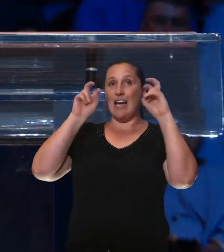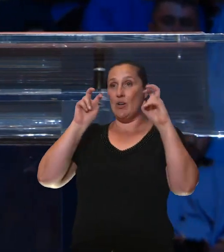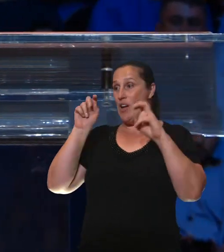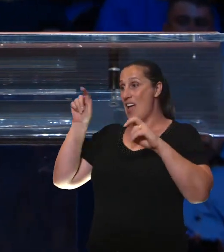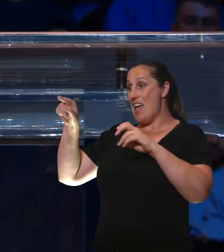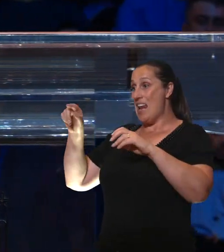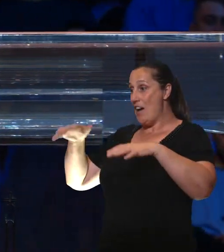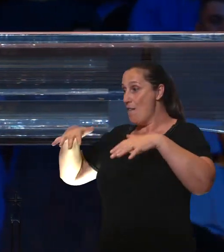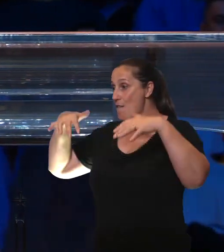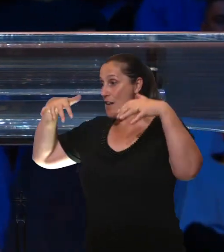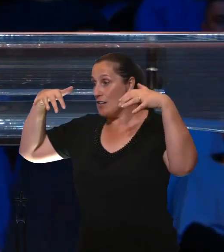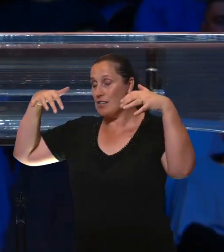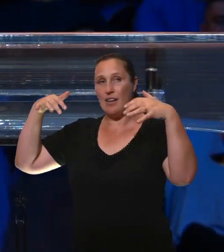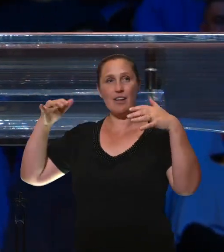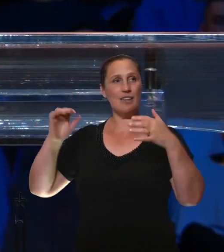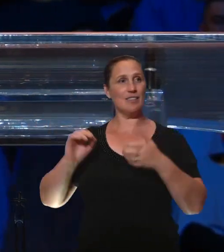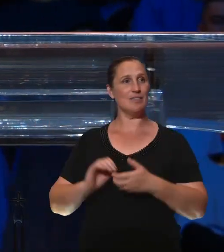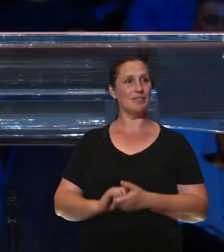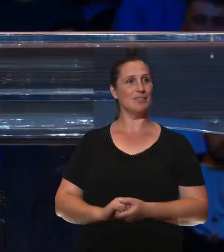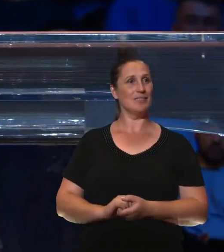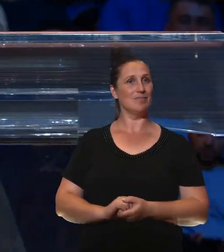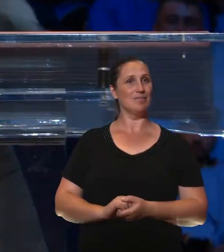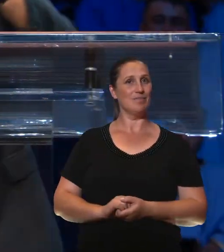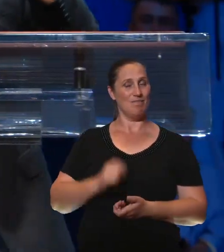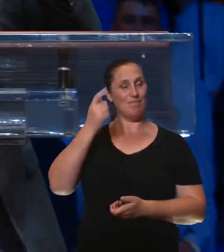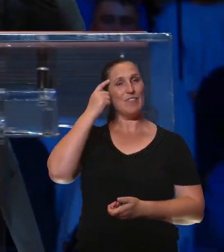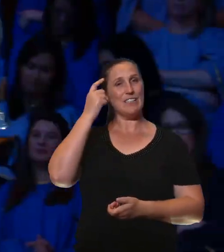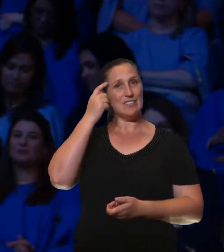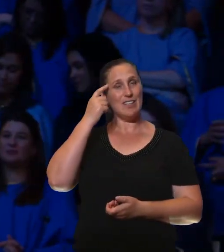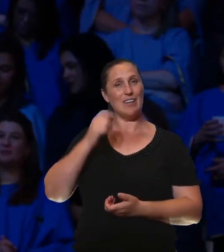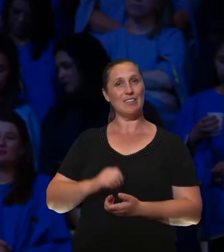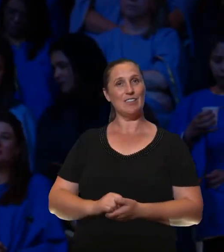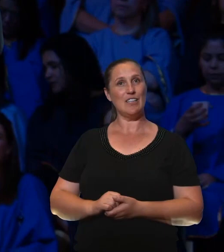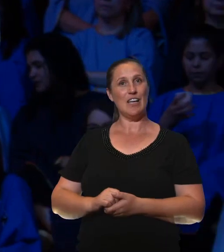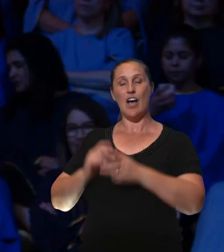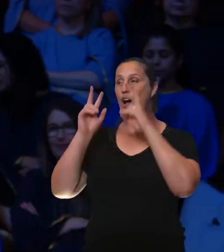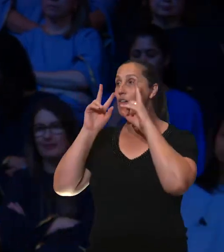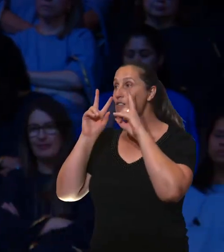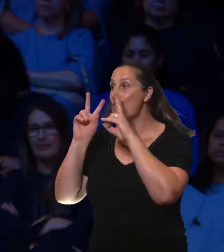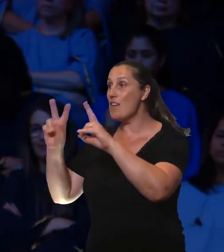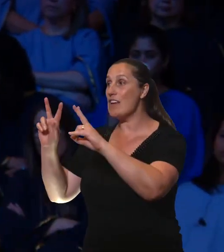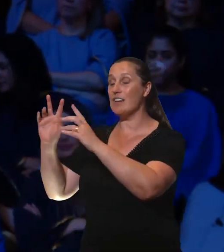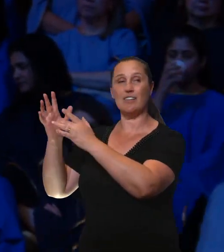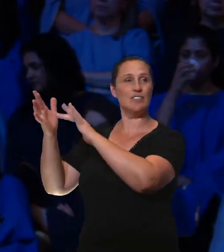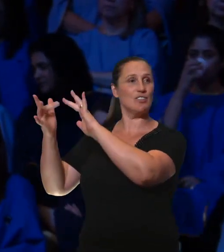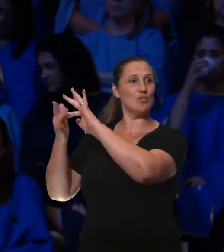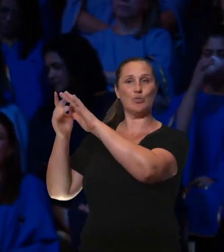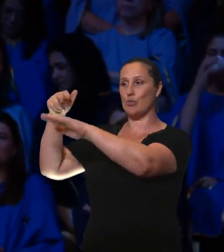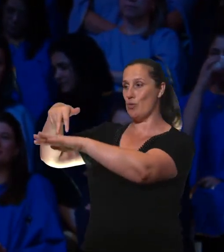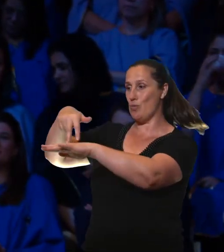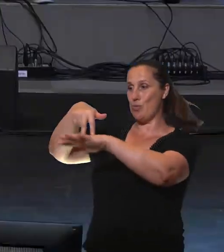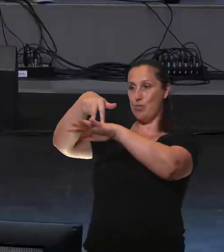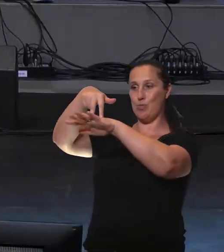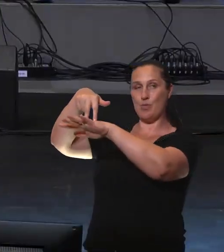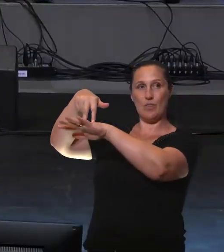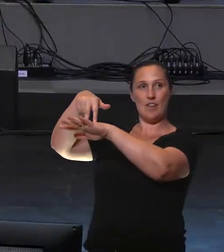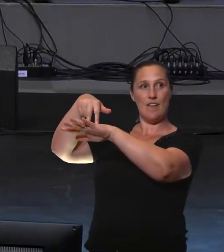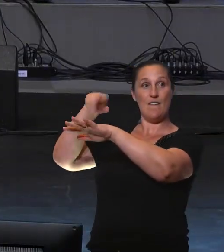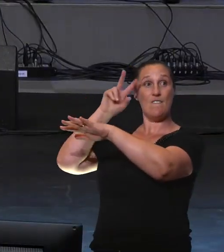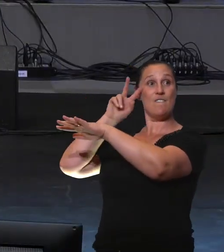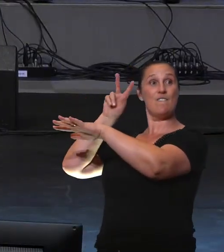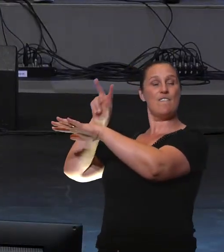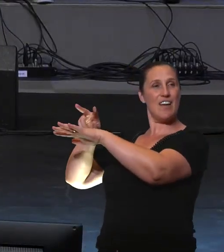um fantasma. Ao verem Jesus, isso fala de